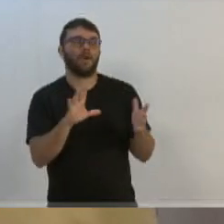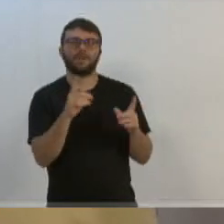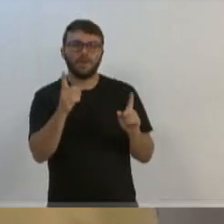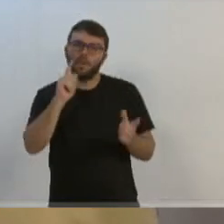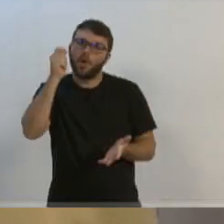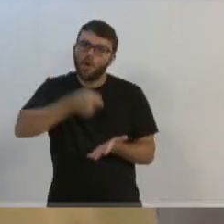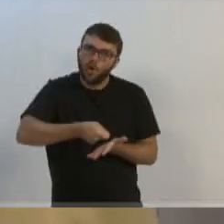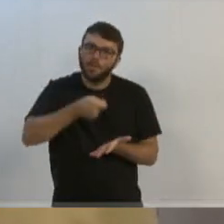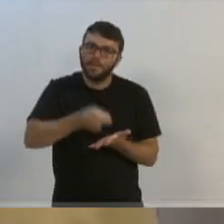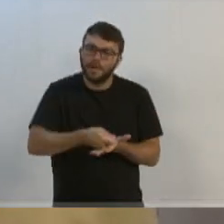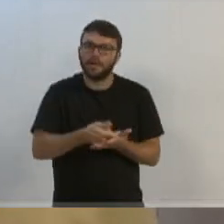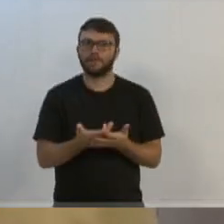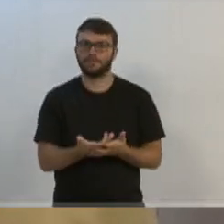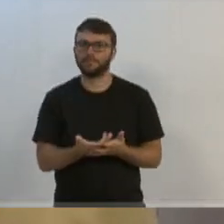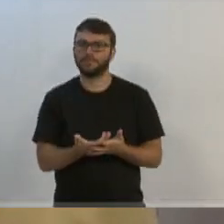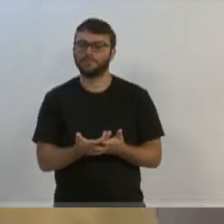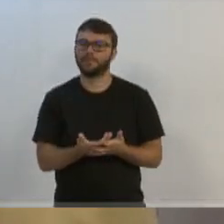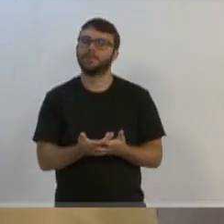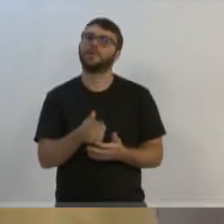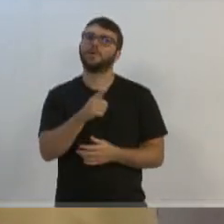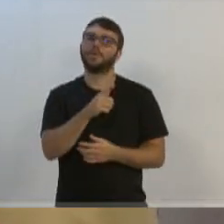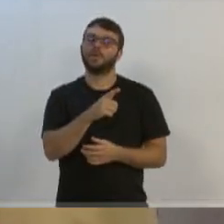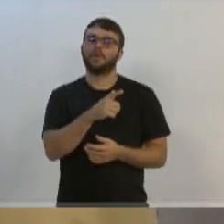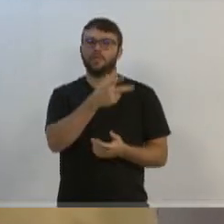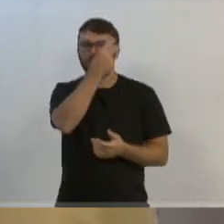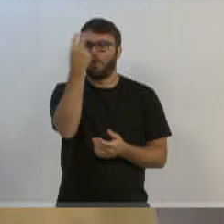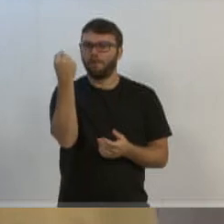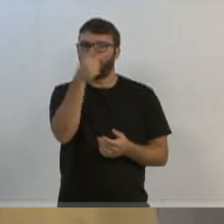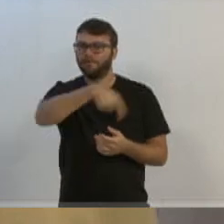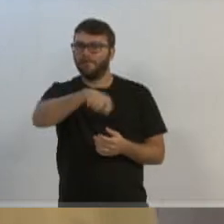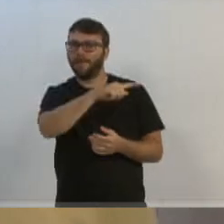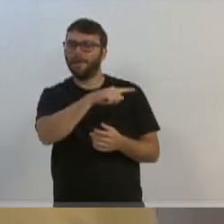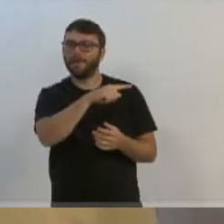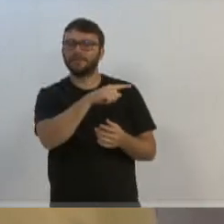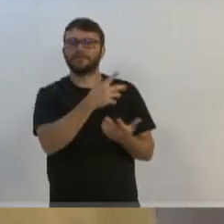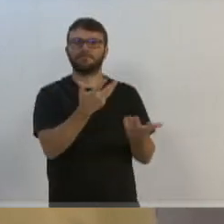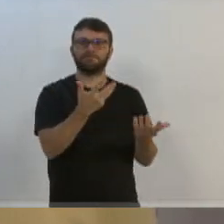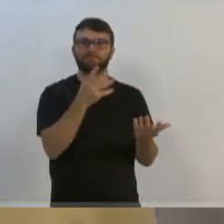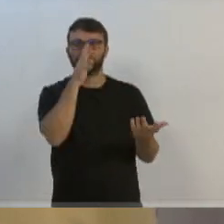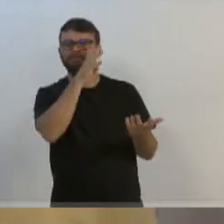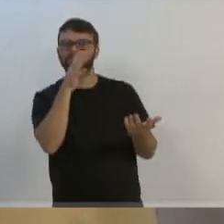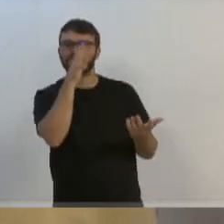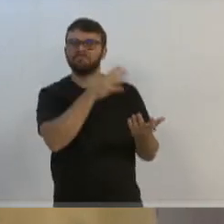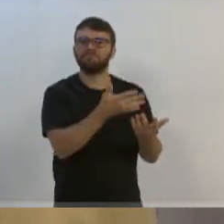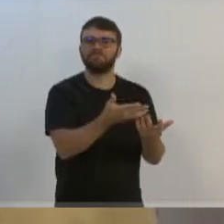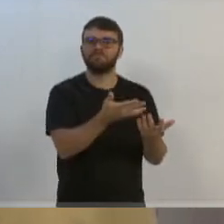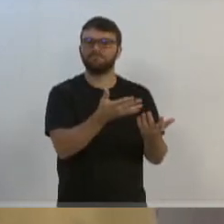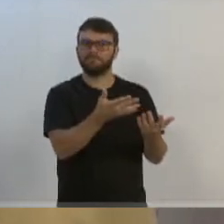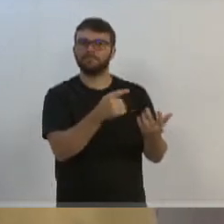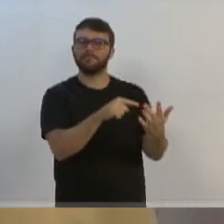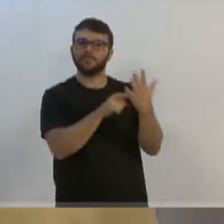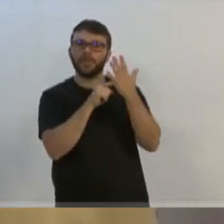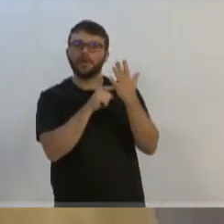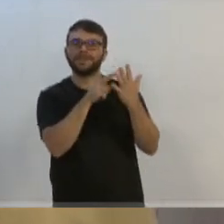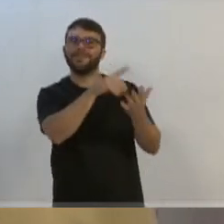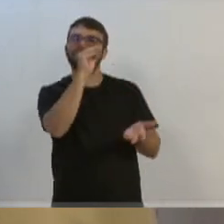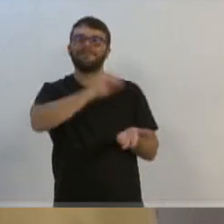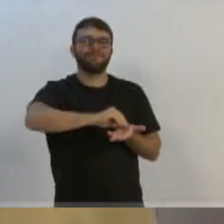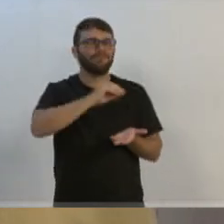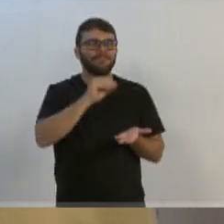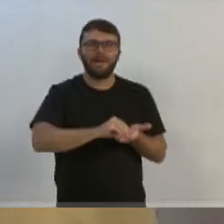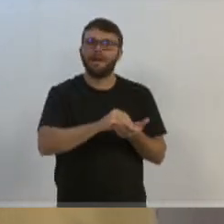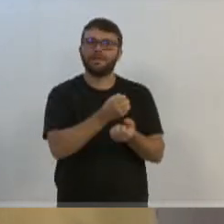uma obrigatoriedade. E o governo, no auge da sua arrogância, da sua prepotência, mostrando falta de